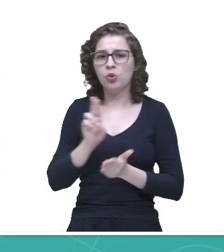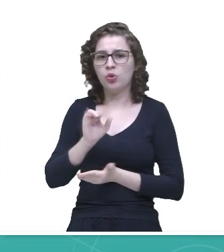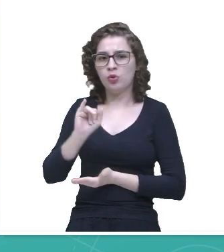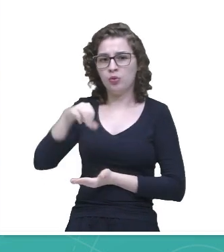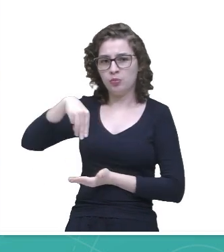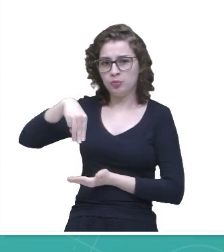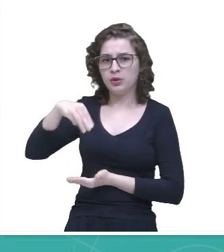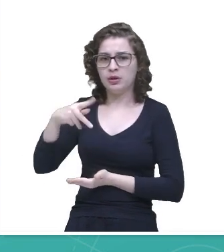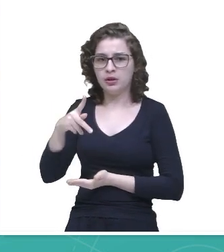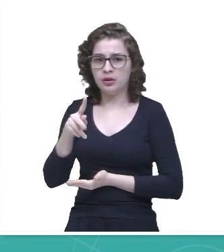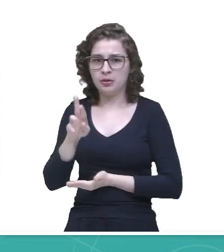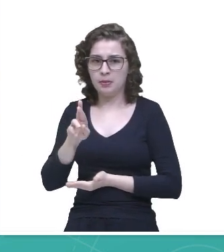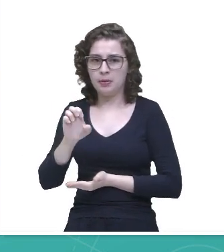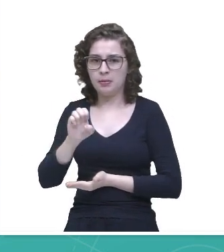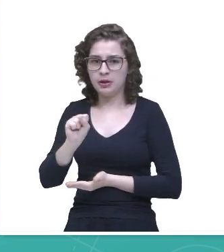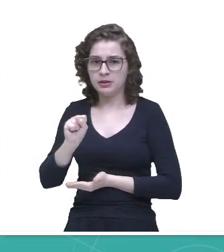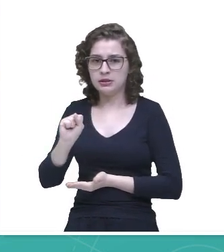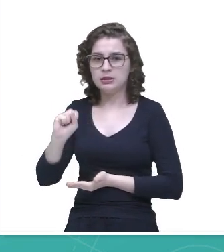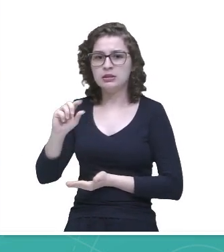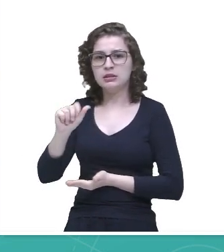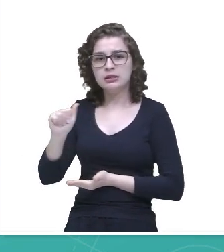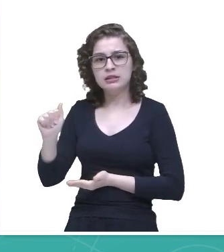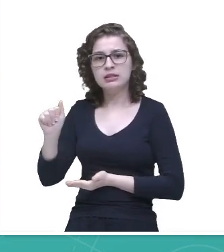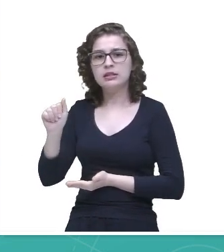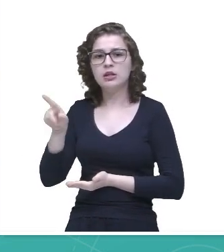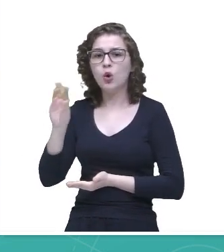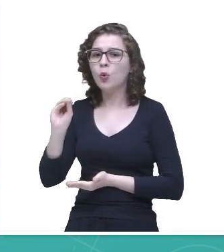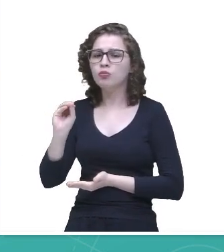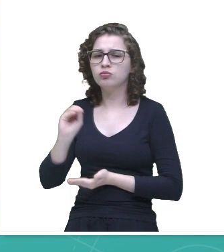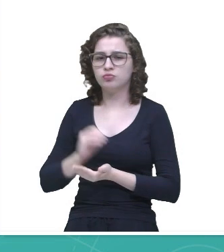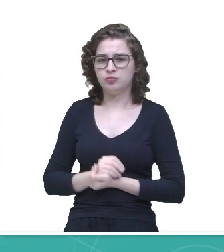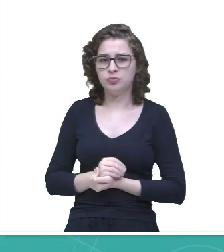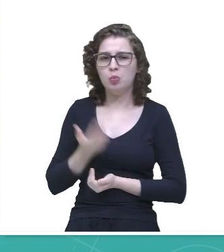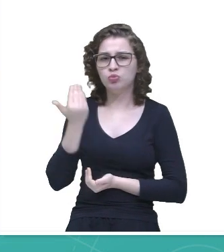do Sol, que foi feita em 1877. Continuando,